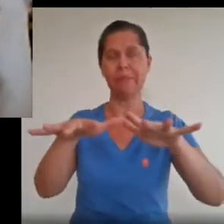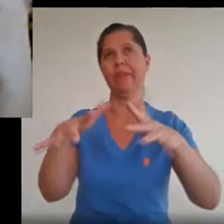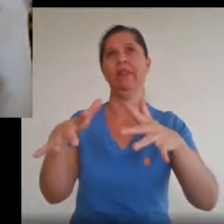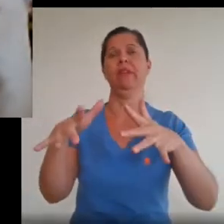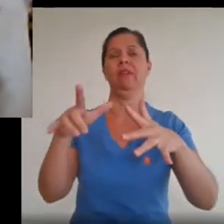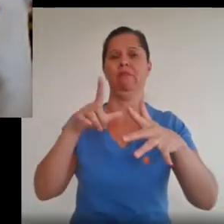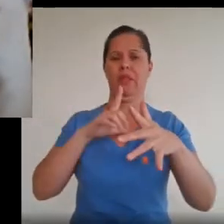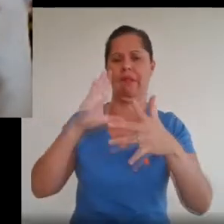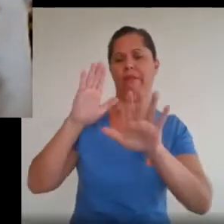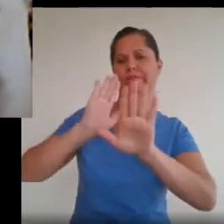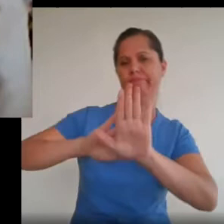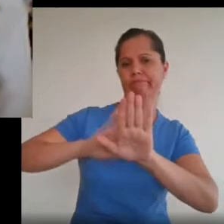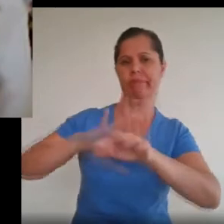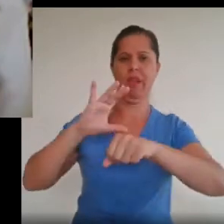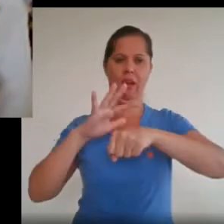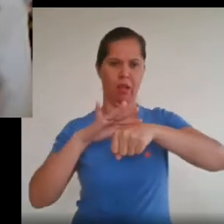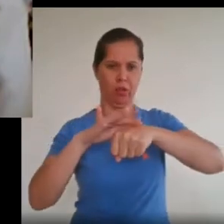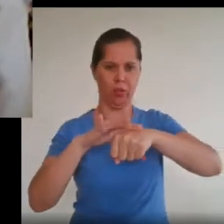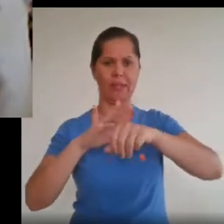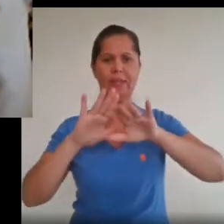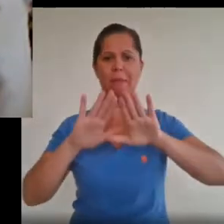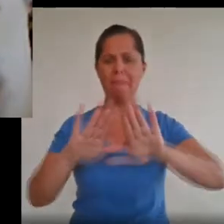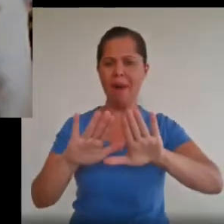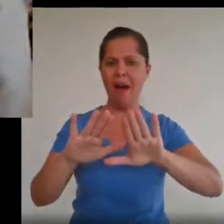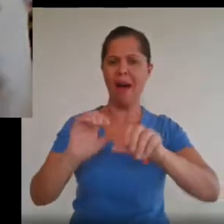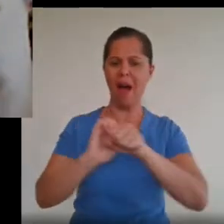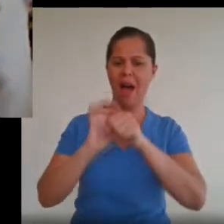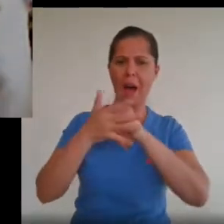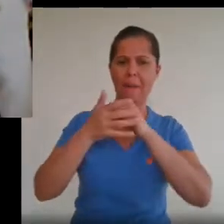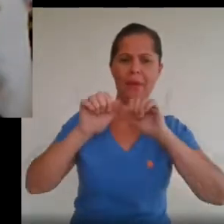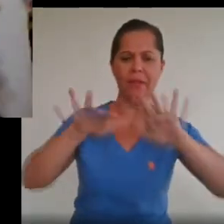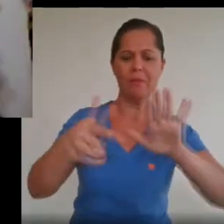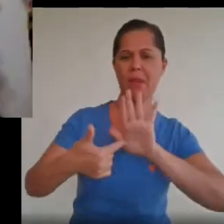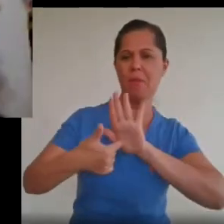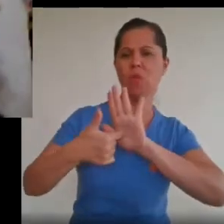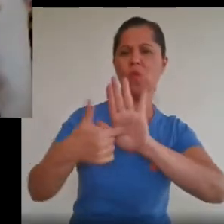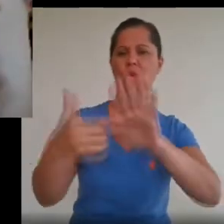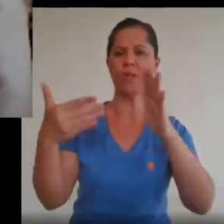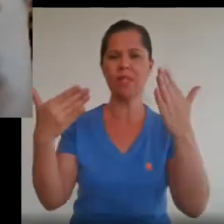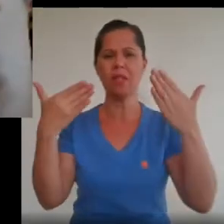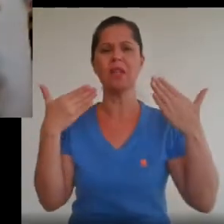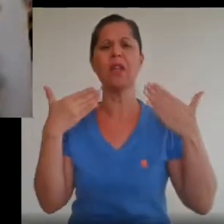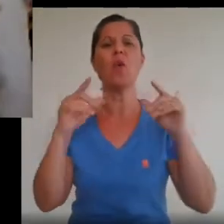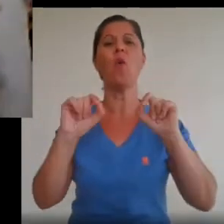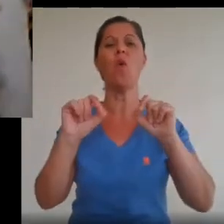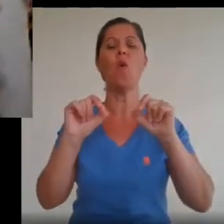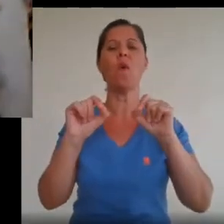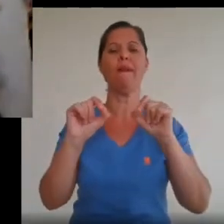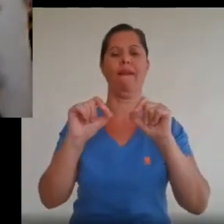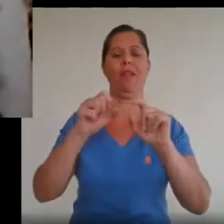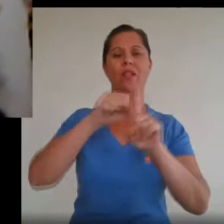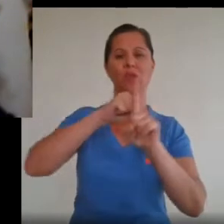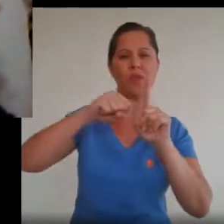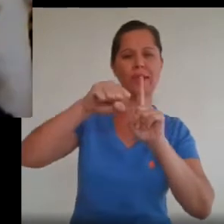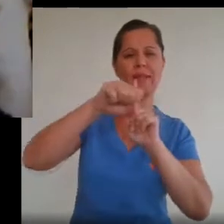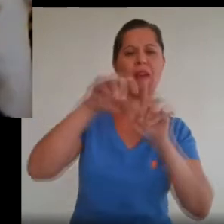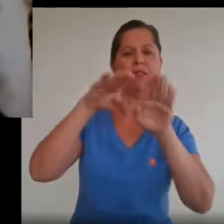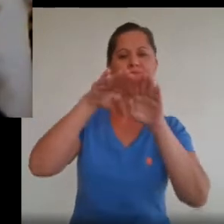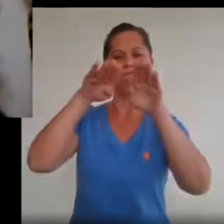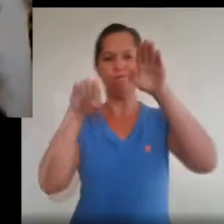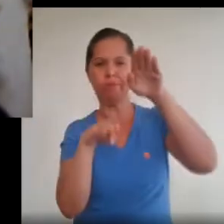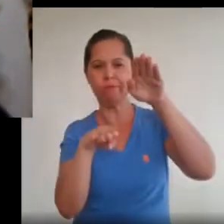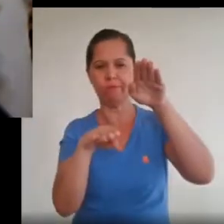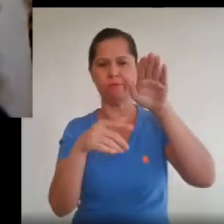da doença em si, né, ela mostrou, escancarou as desigualdades sociais. E